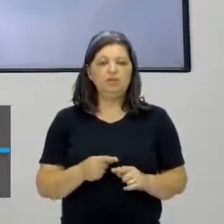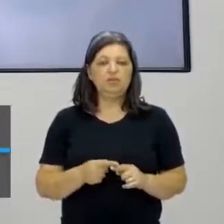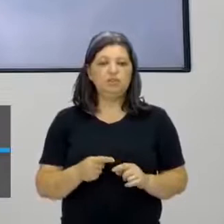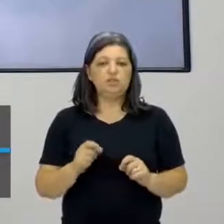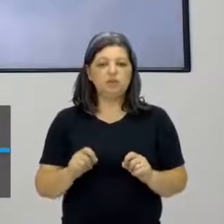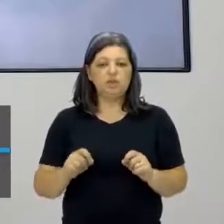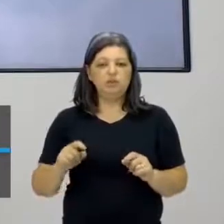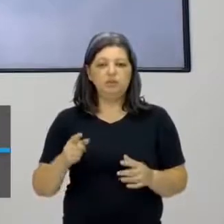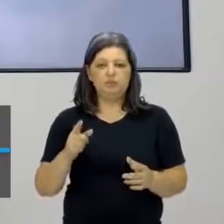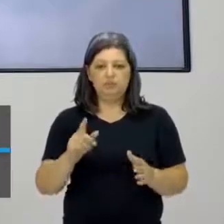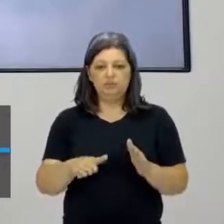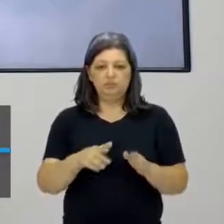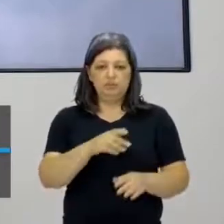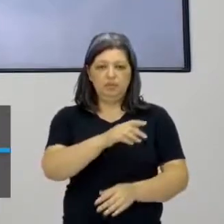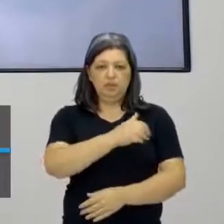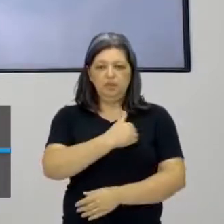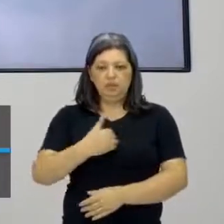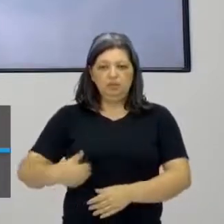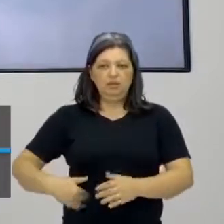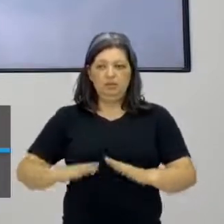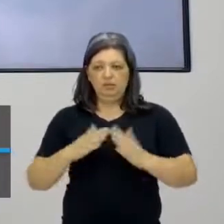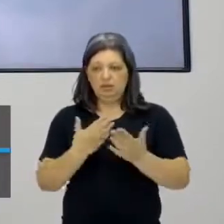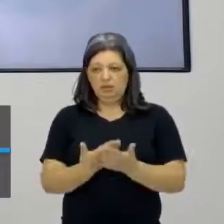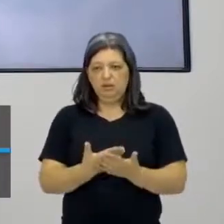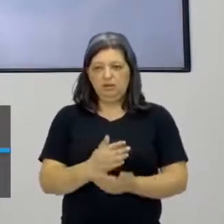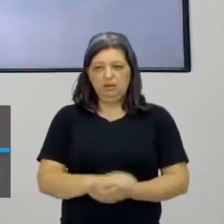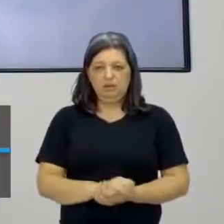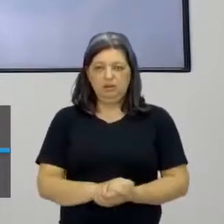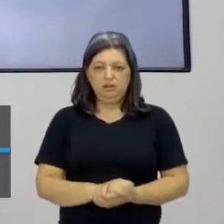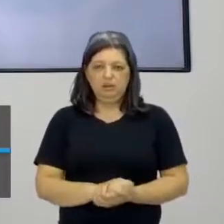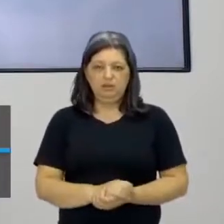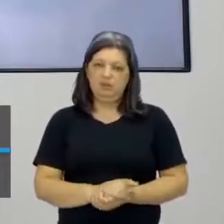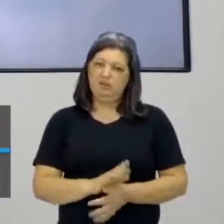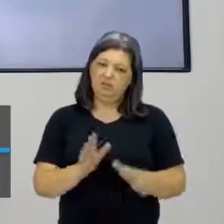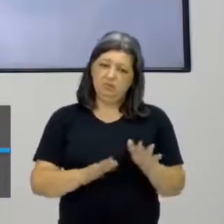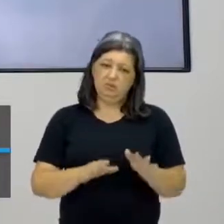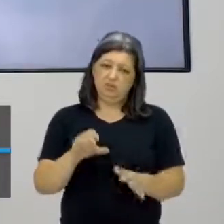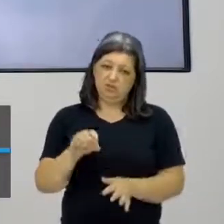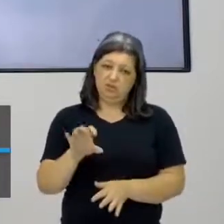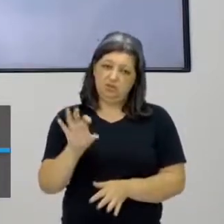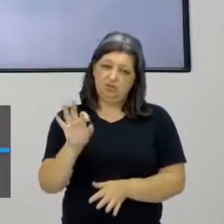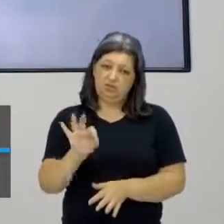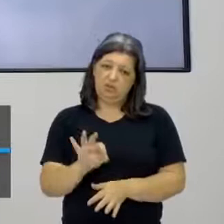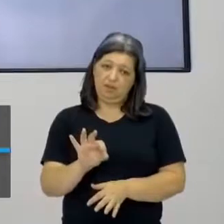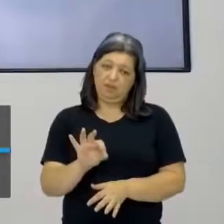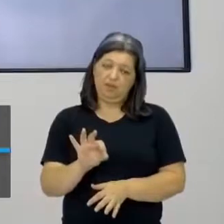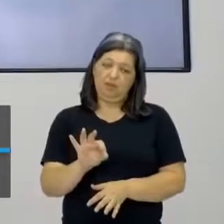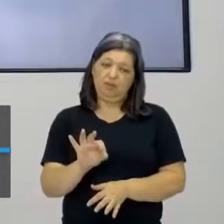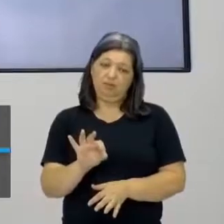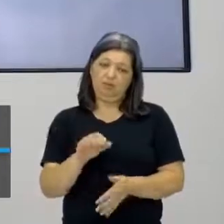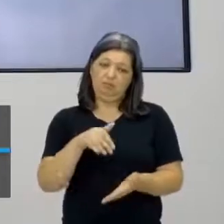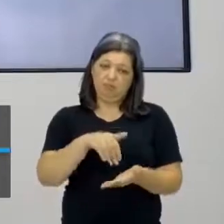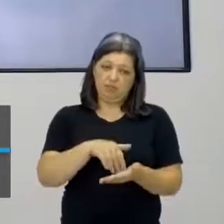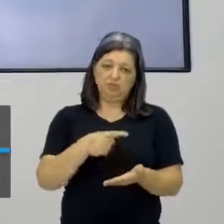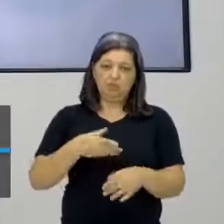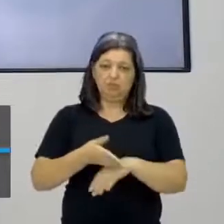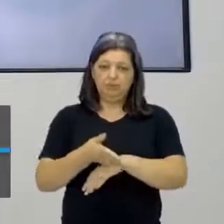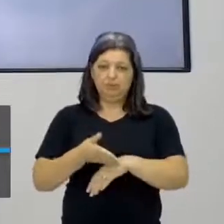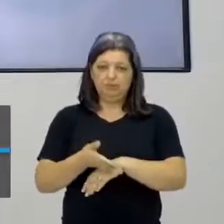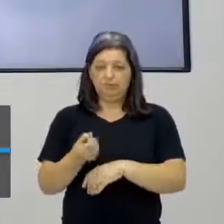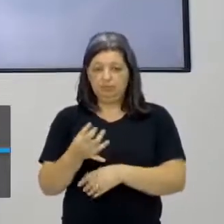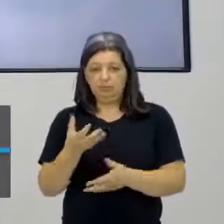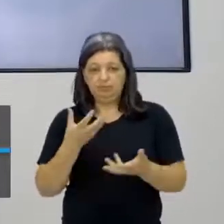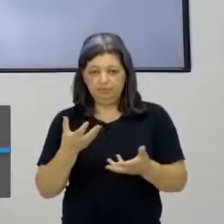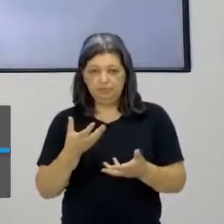de 50% dos alunos de escola pública. E meu sonho é que seja no mínimo uns 90%. Vocês todos entrem, tá certo? E se você